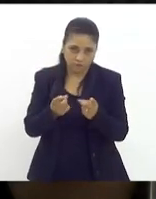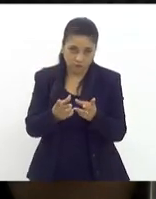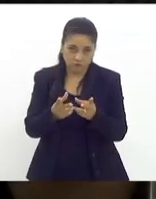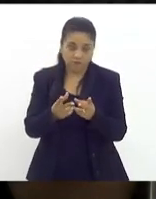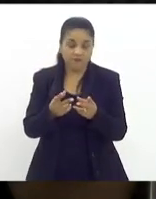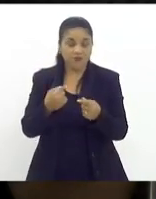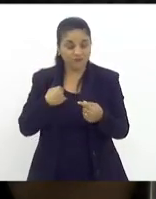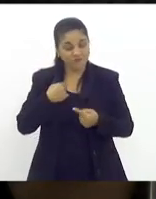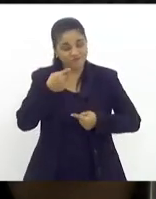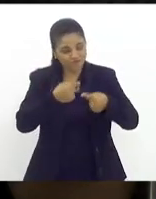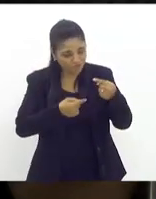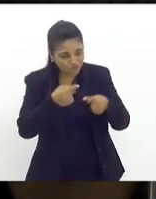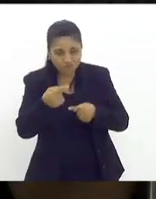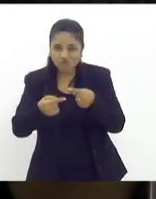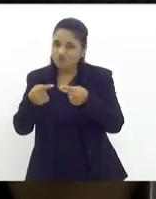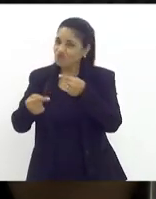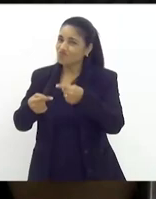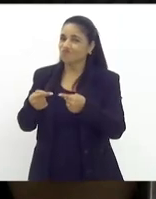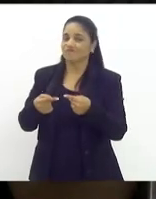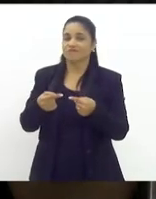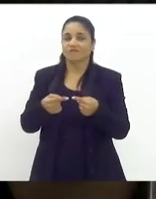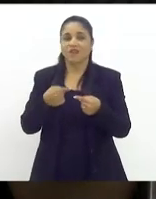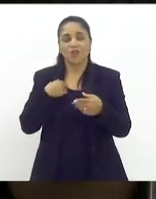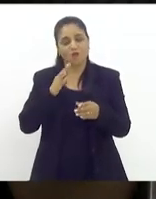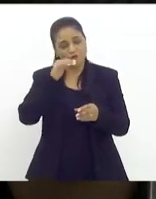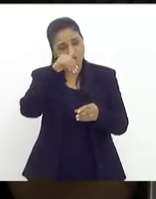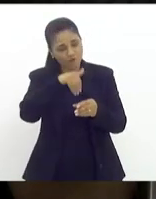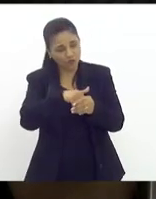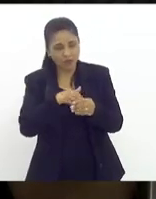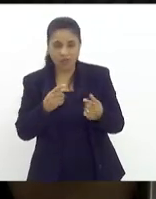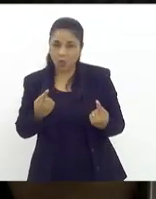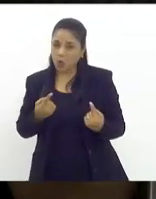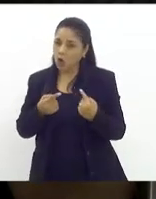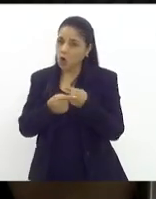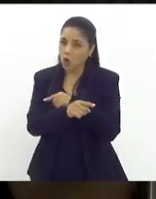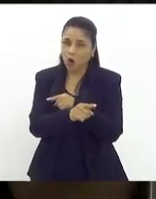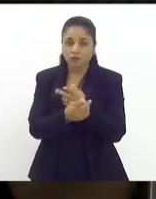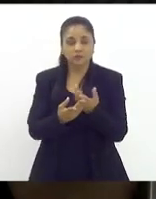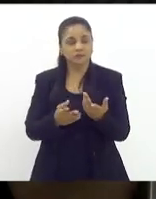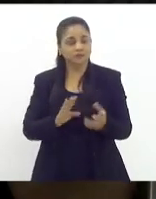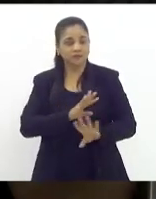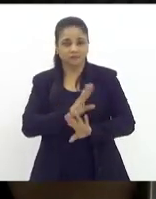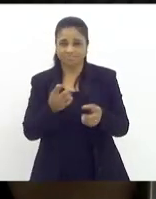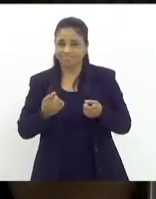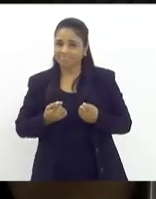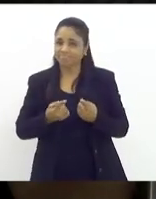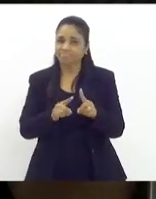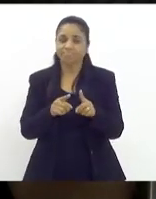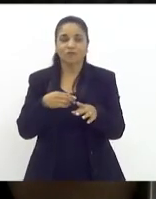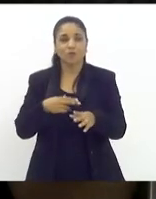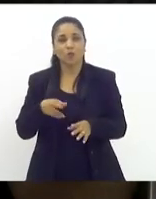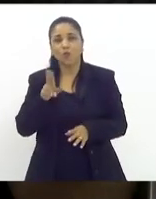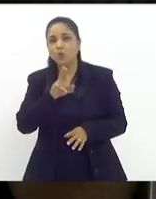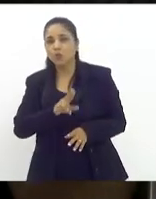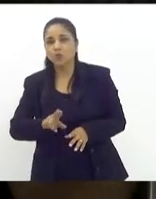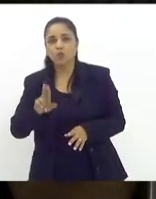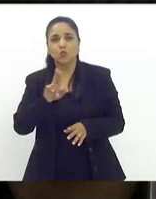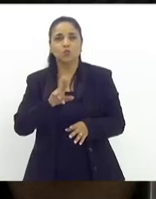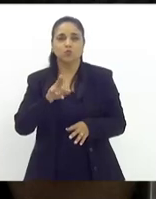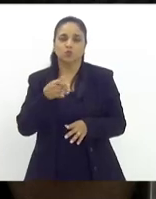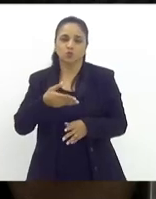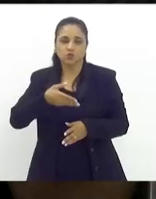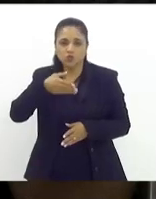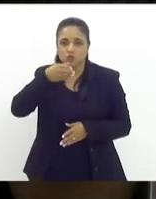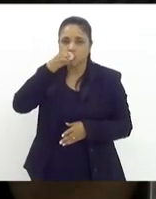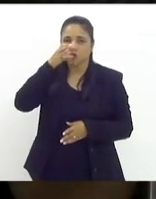inclusive, e eu votei contra se você devia permitir o uso de bebidas